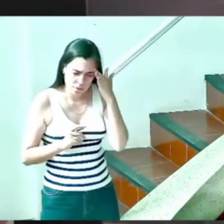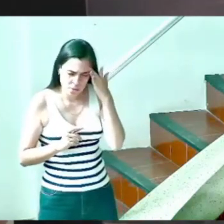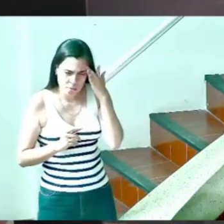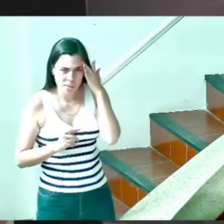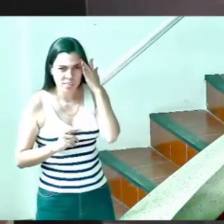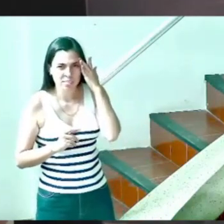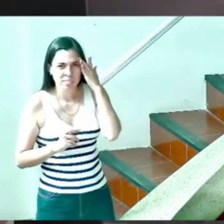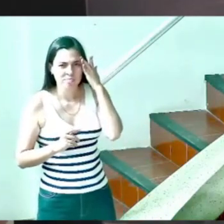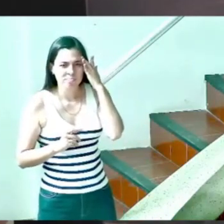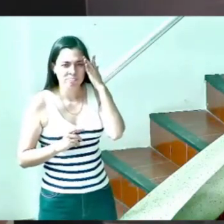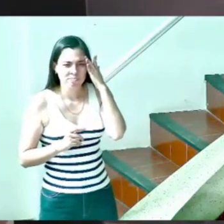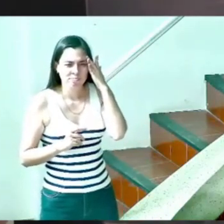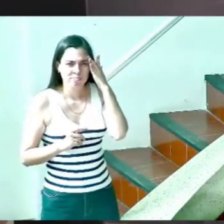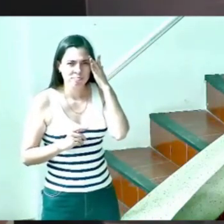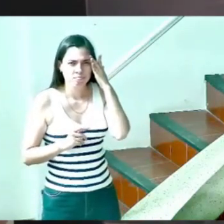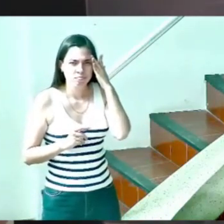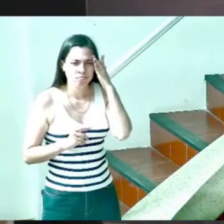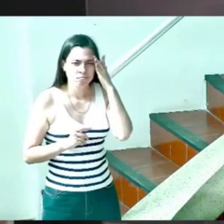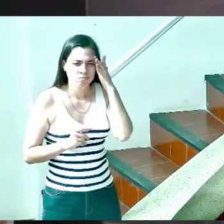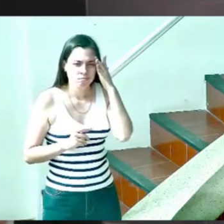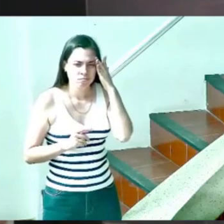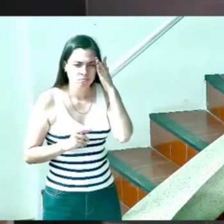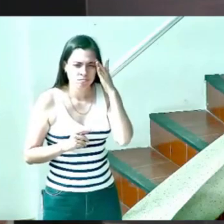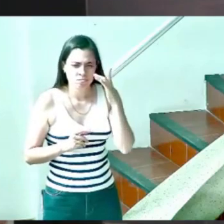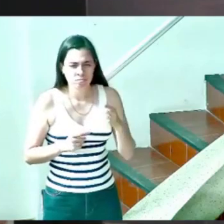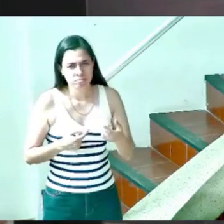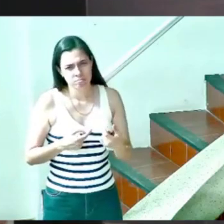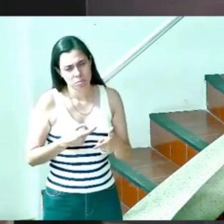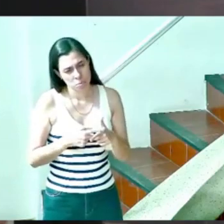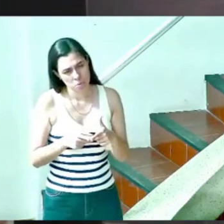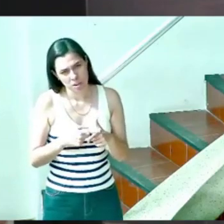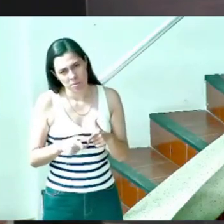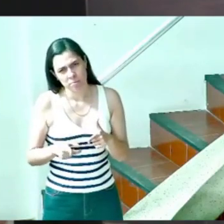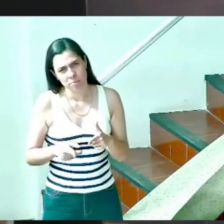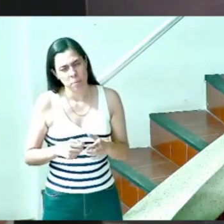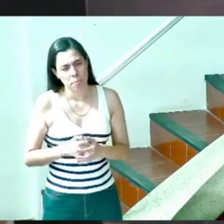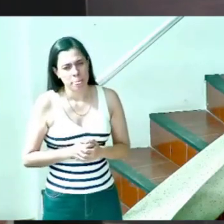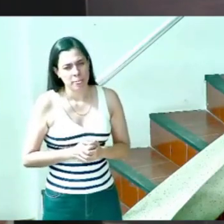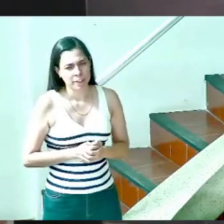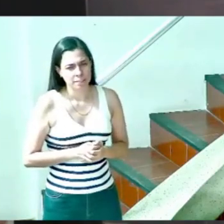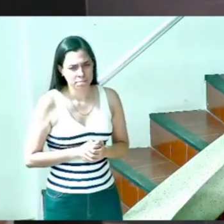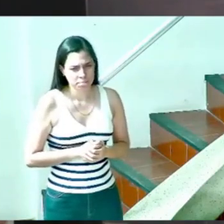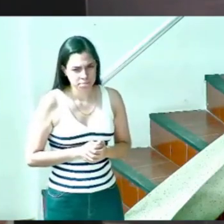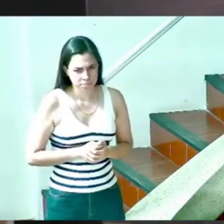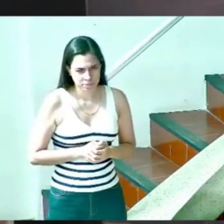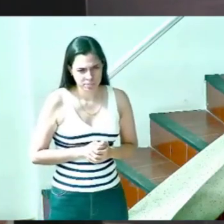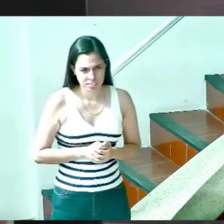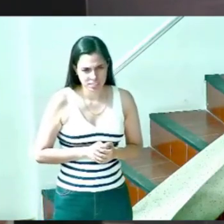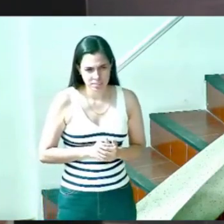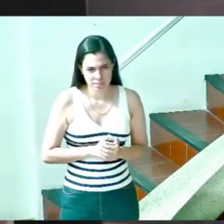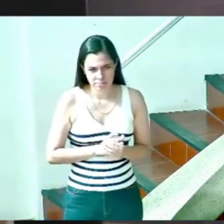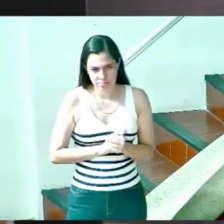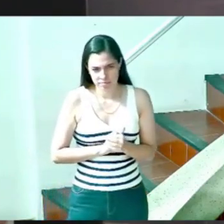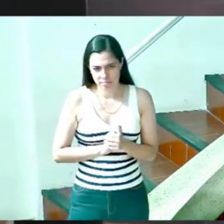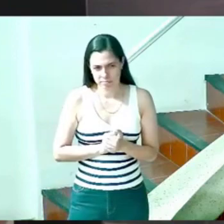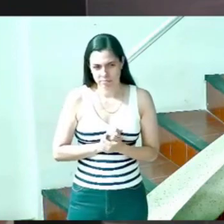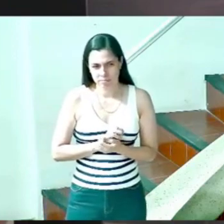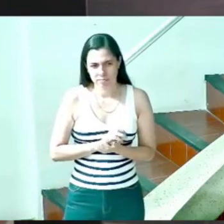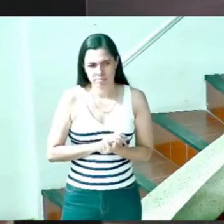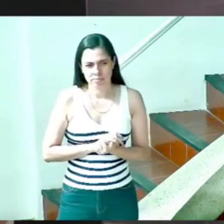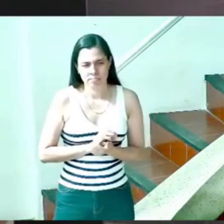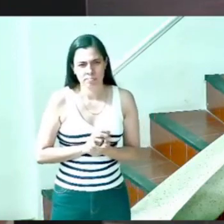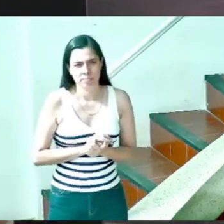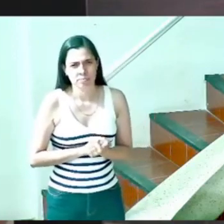onde você busca por proteção e pede a Deus para que Ele te livre do mal que se